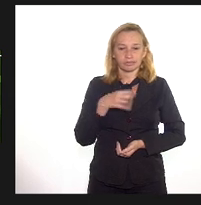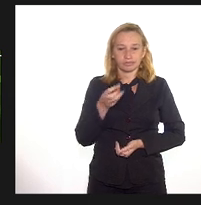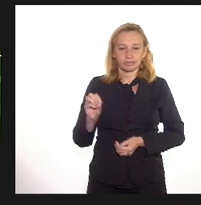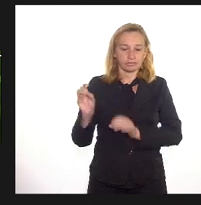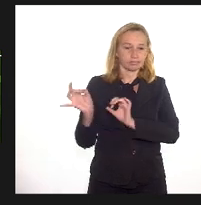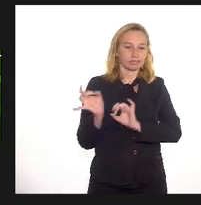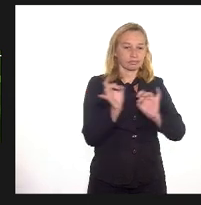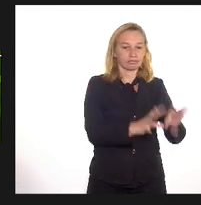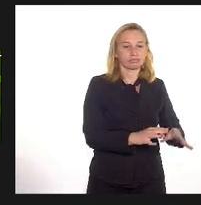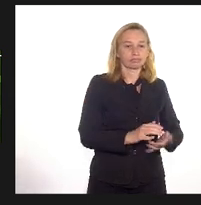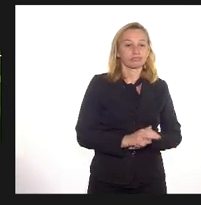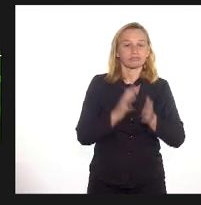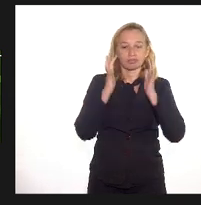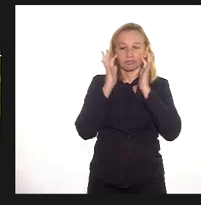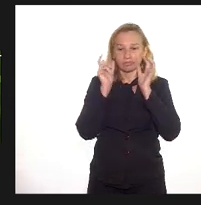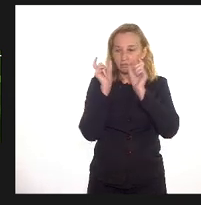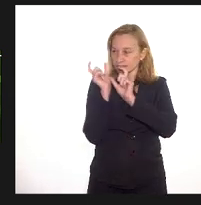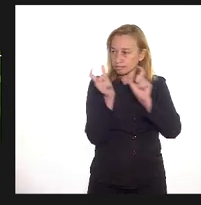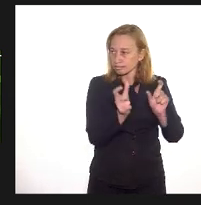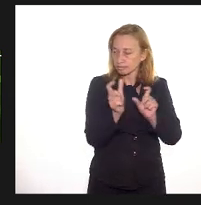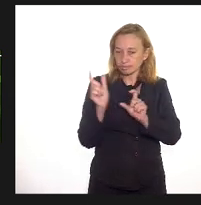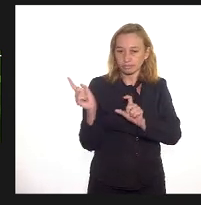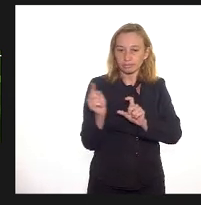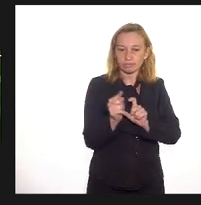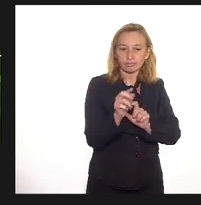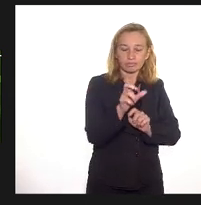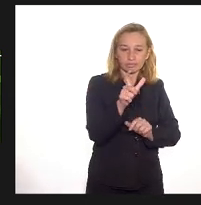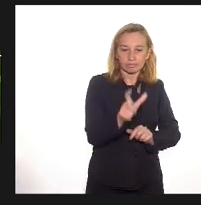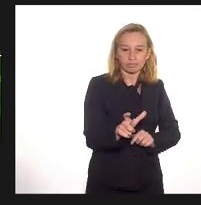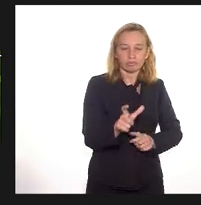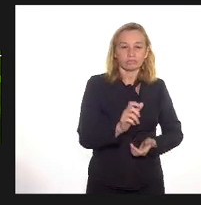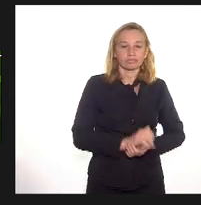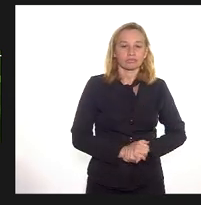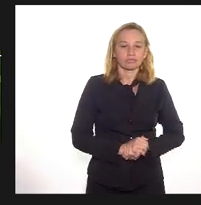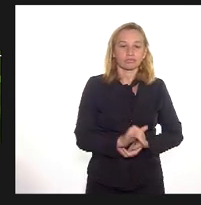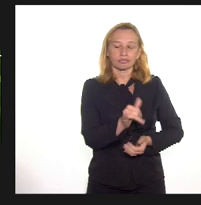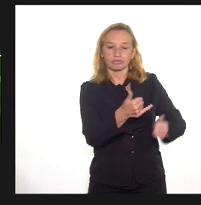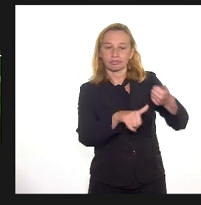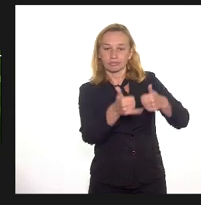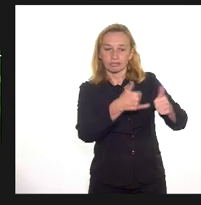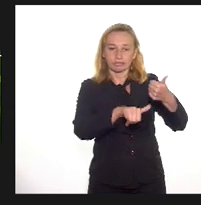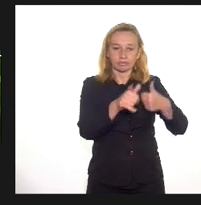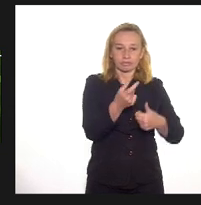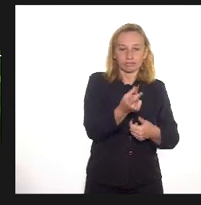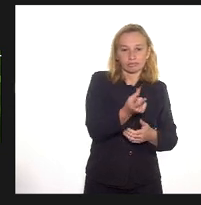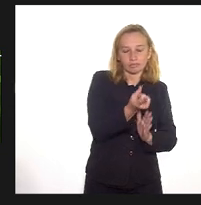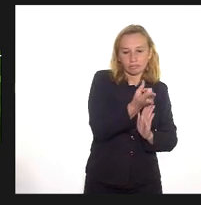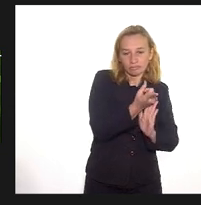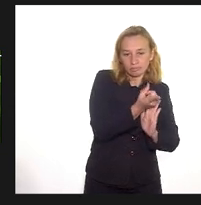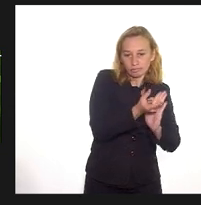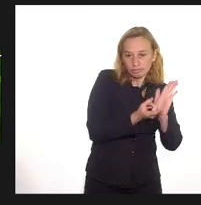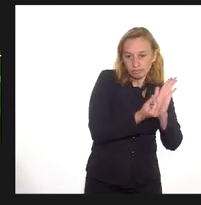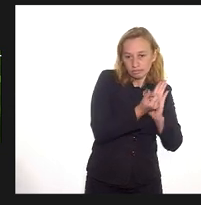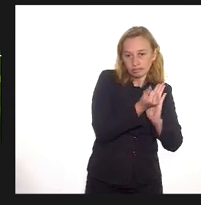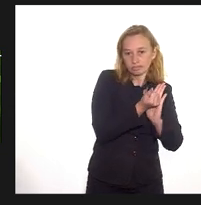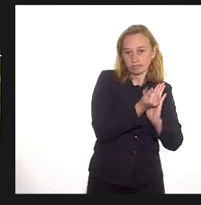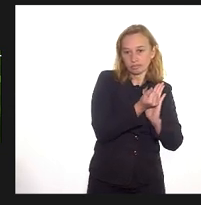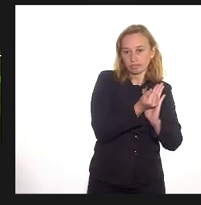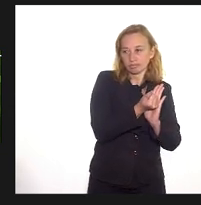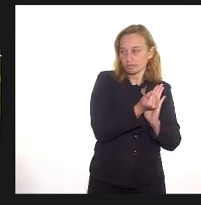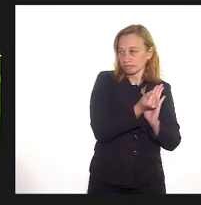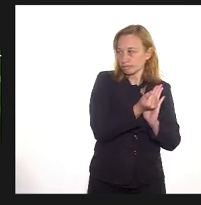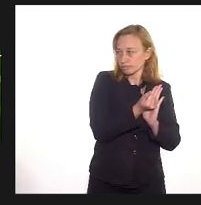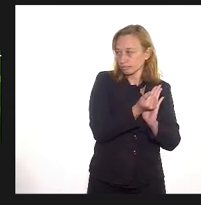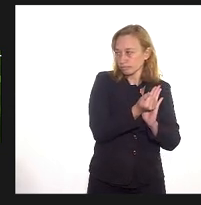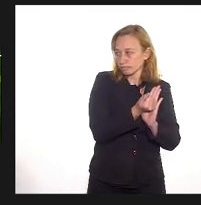atenção de vocês a respeito de avaliações orçamentárias, né, premissas que são